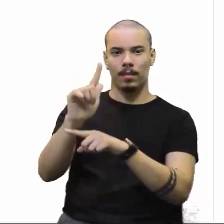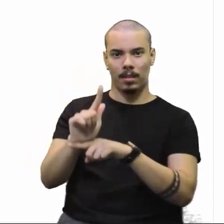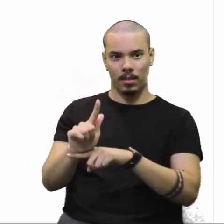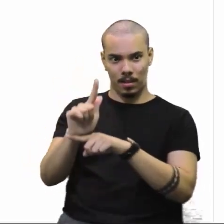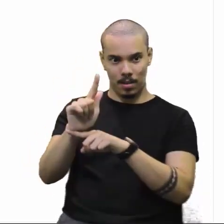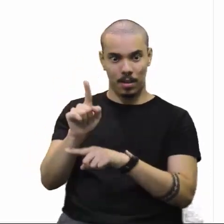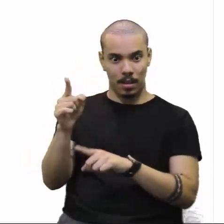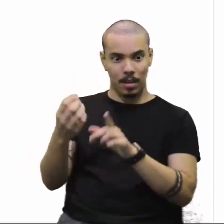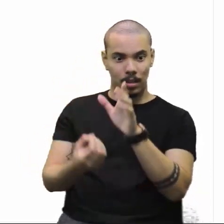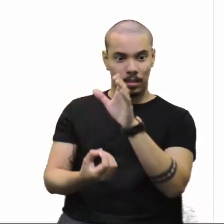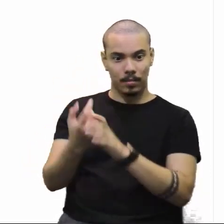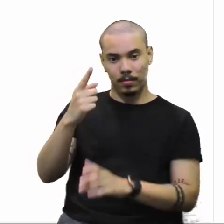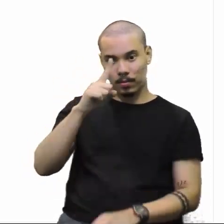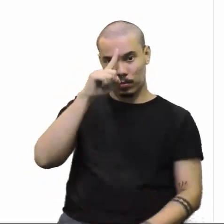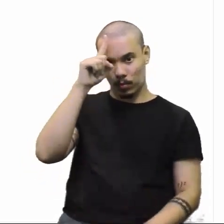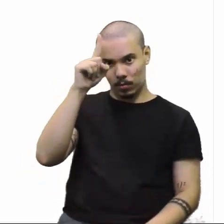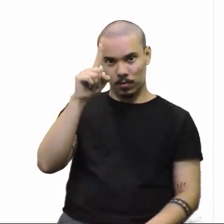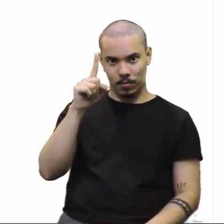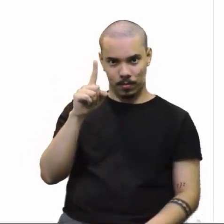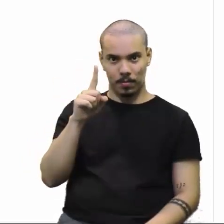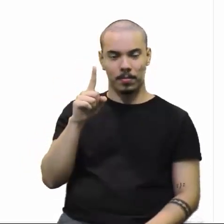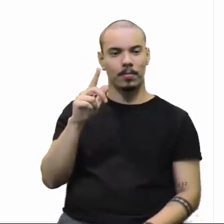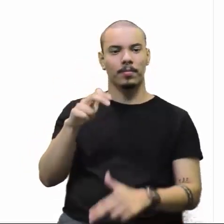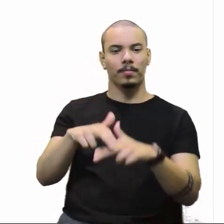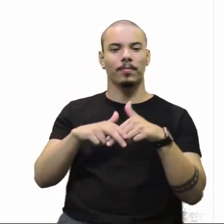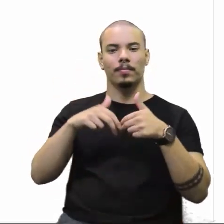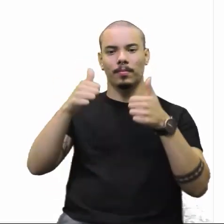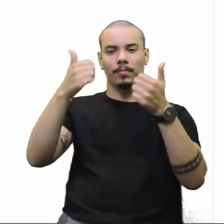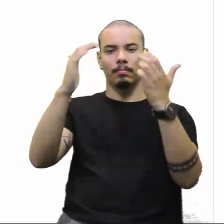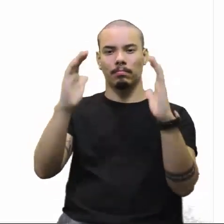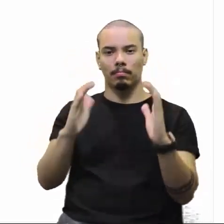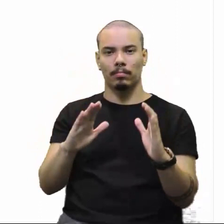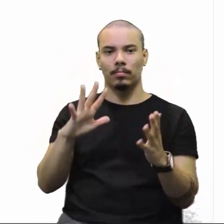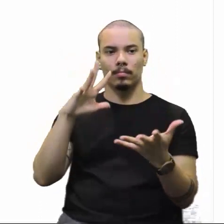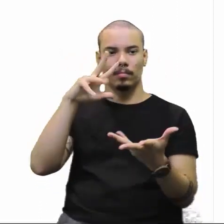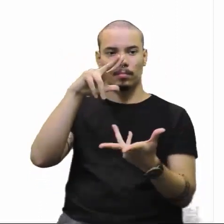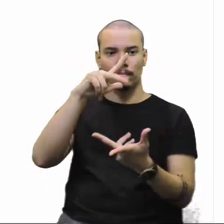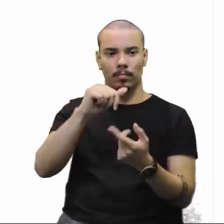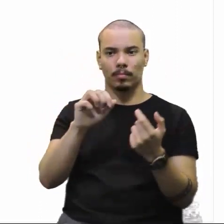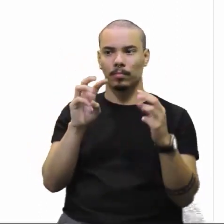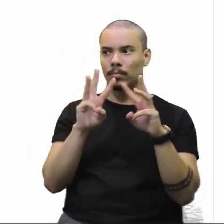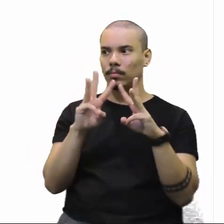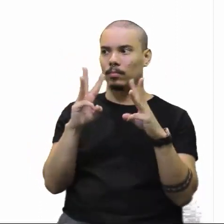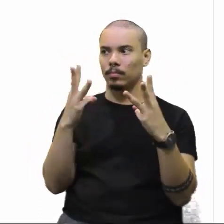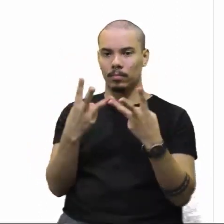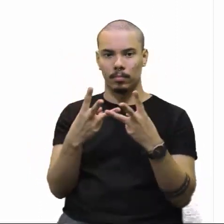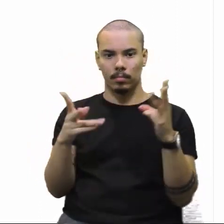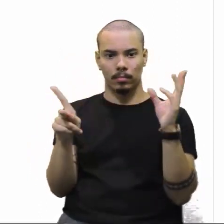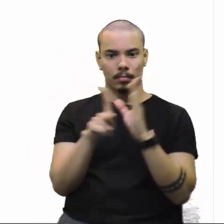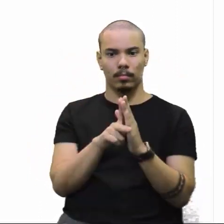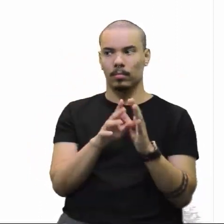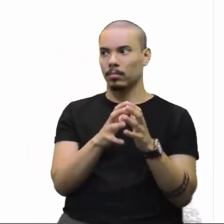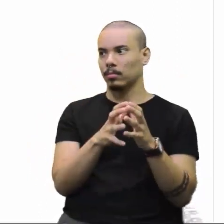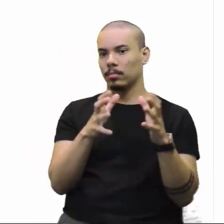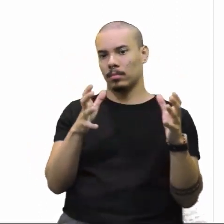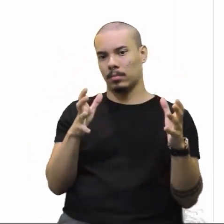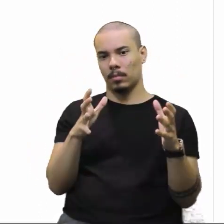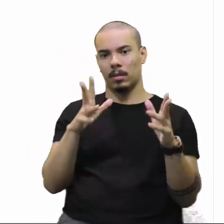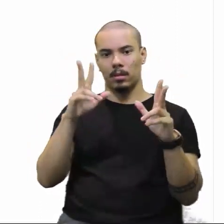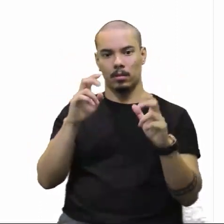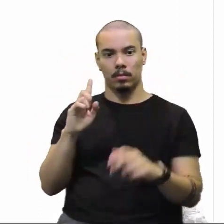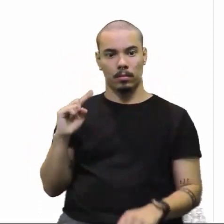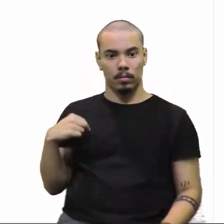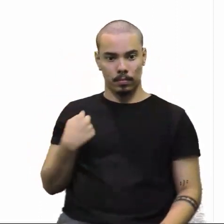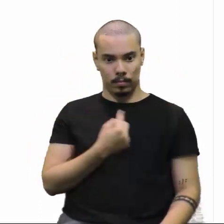daí que surgiria a gravidade. Se você analisar na Terra, a massa do planeta Terra é muito grande em relação ao que nós temos, cria